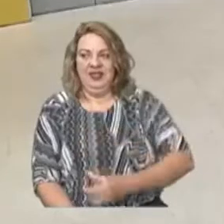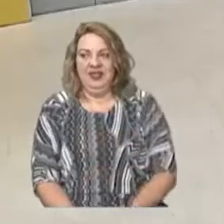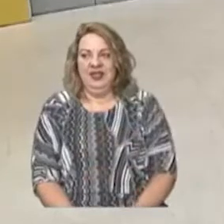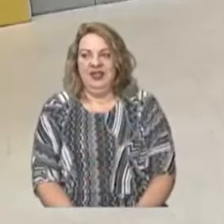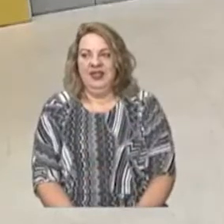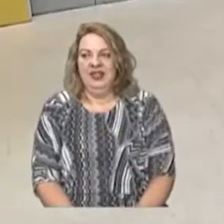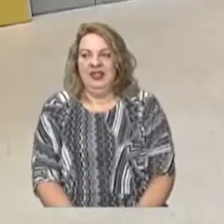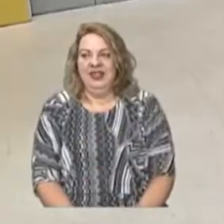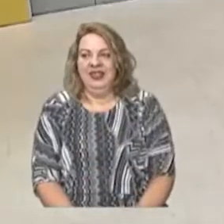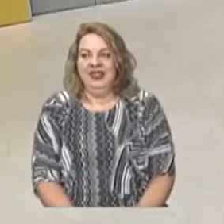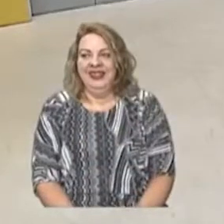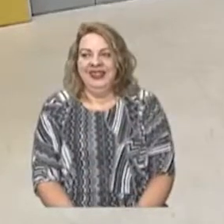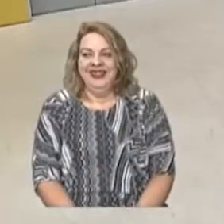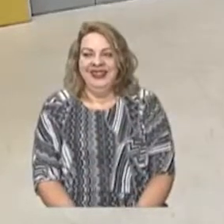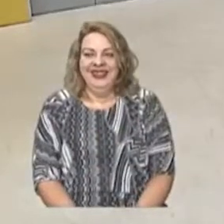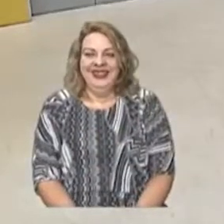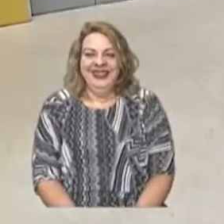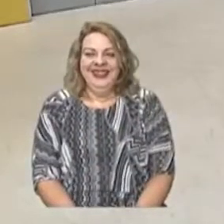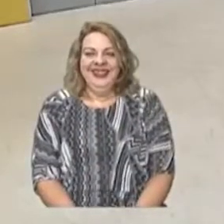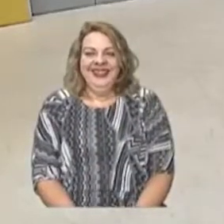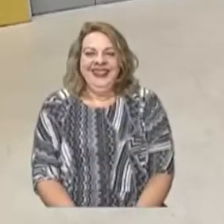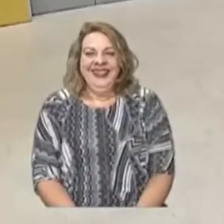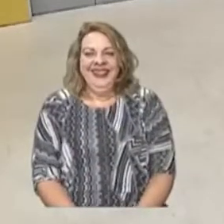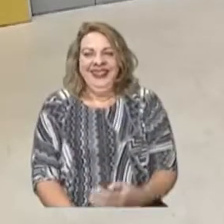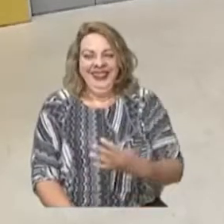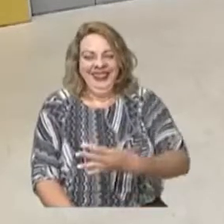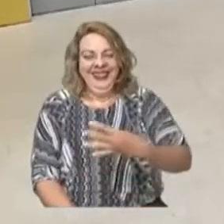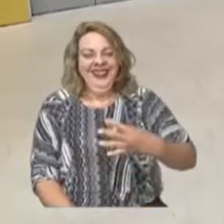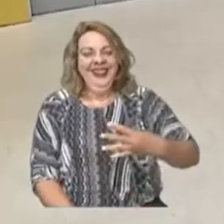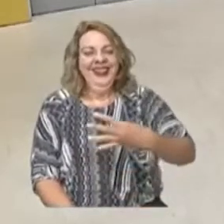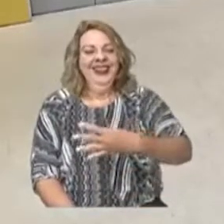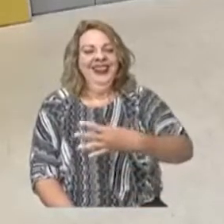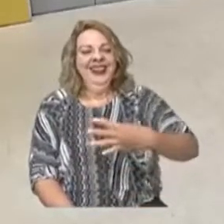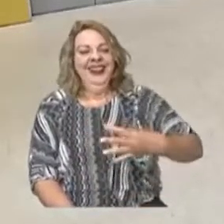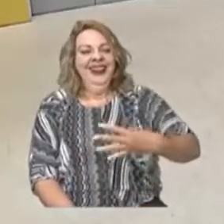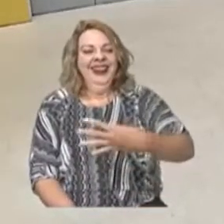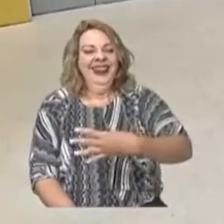dúzia 6, 13, 20. Já chamei, chamo agora 44.